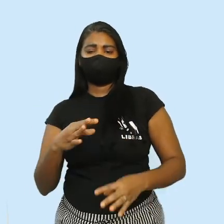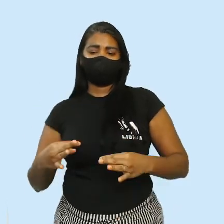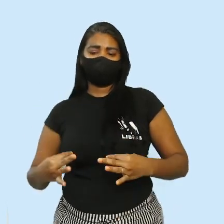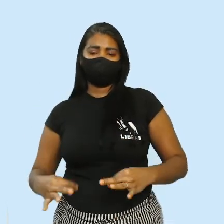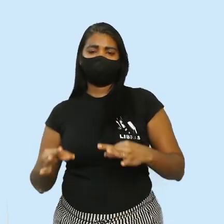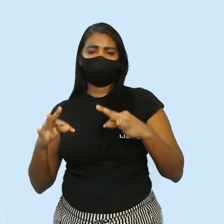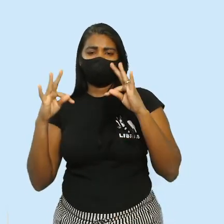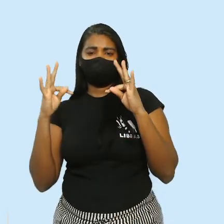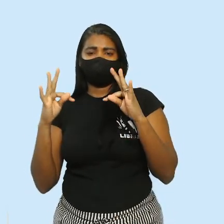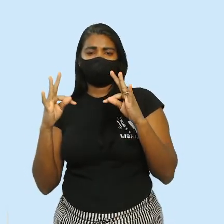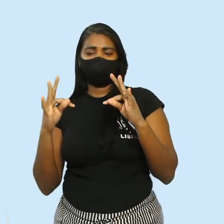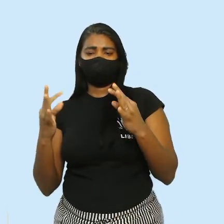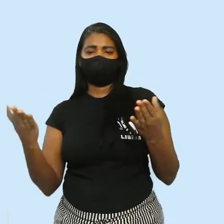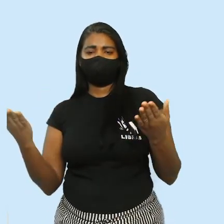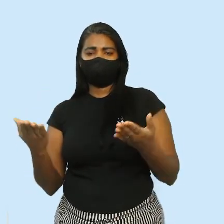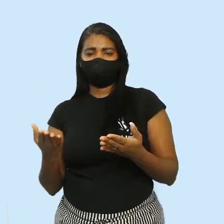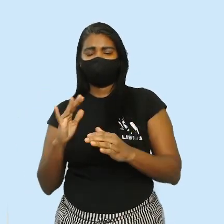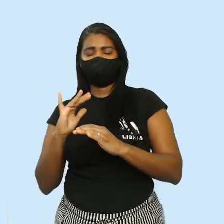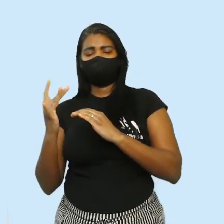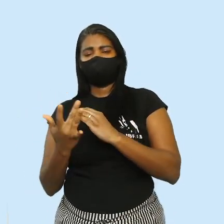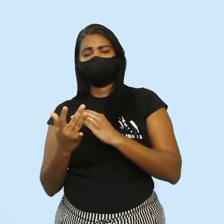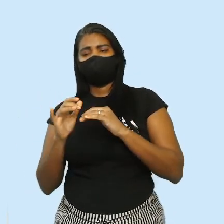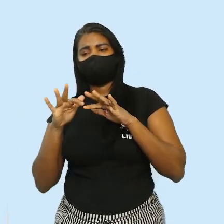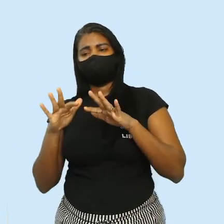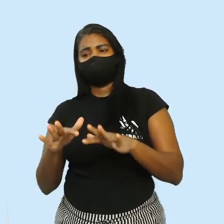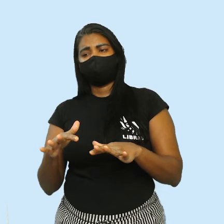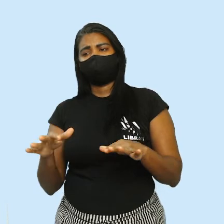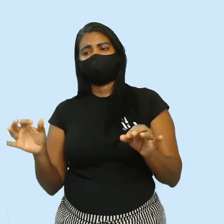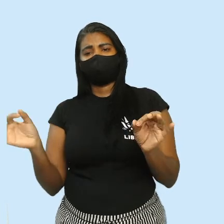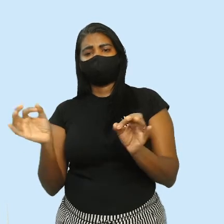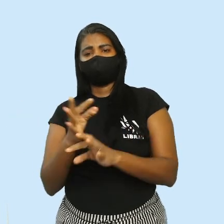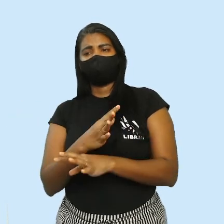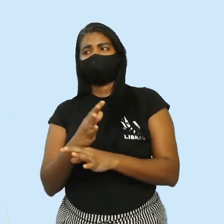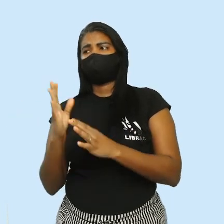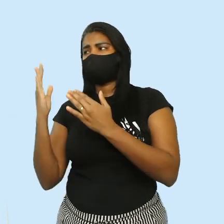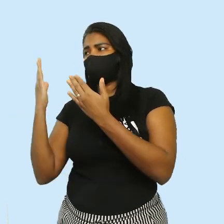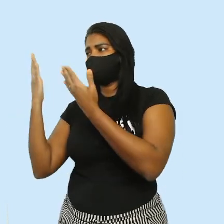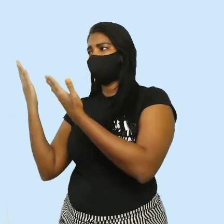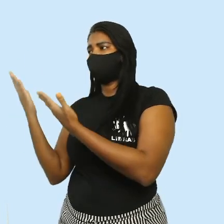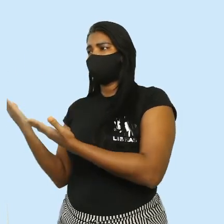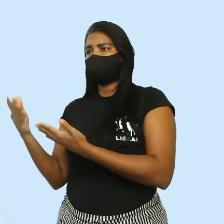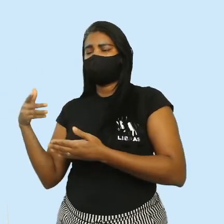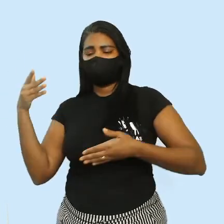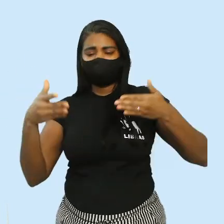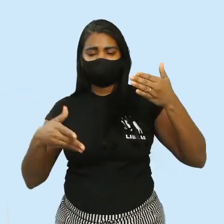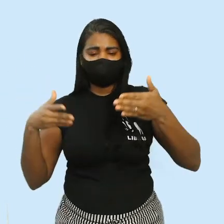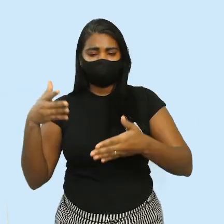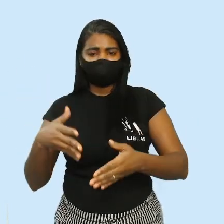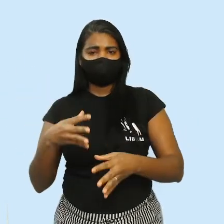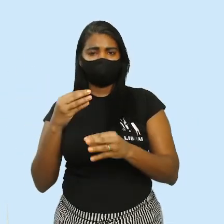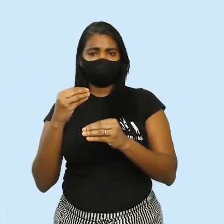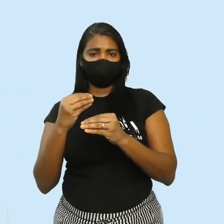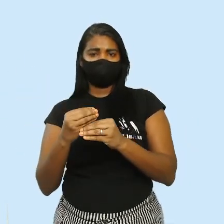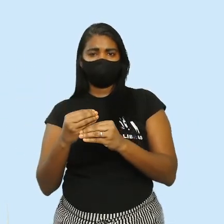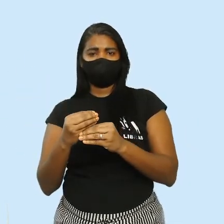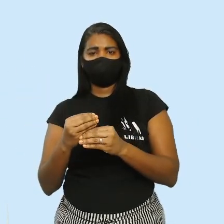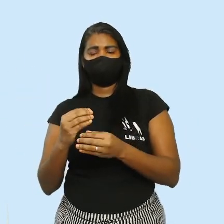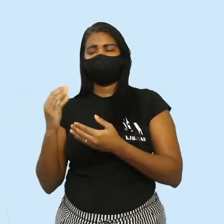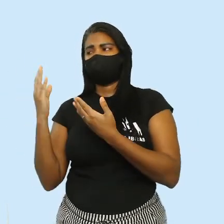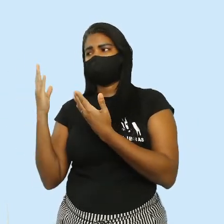tecnologia e desse novo momento de pandemia. E aí, a gente fecha esse slide com essa participação aí do